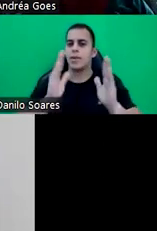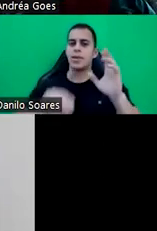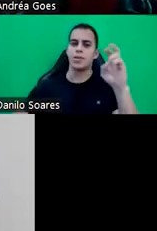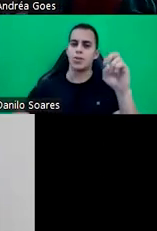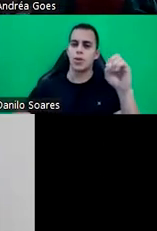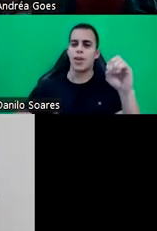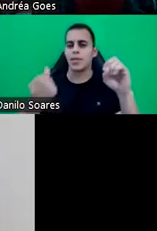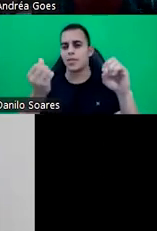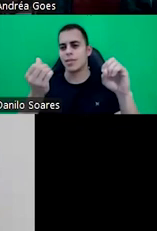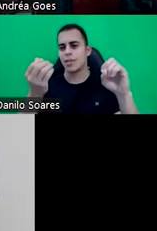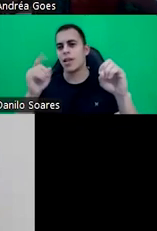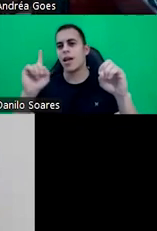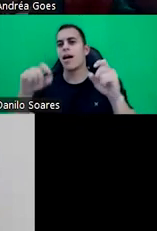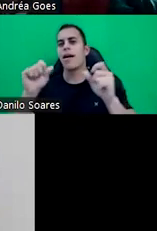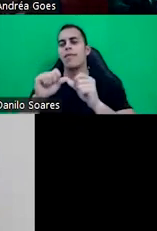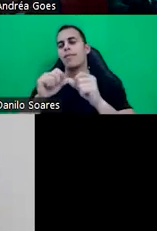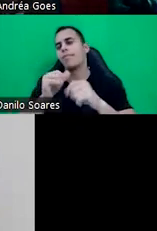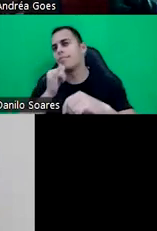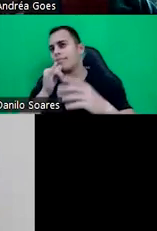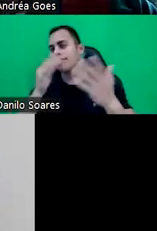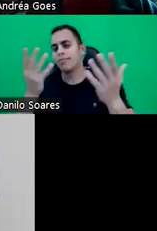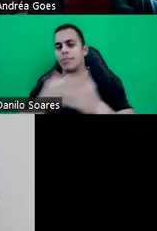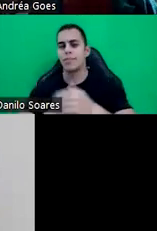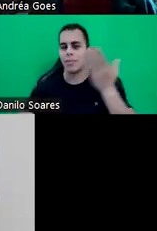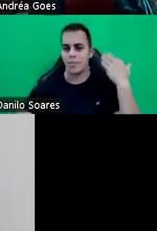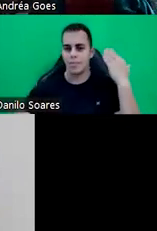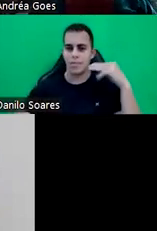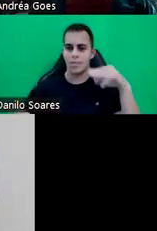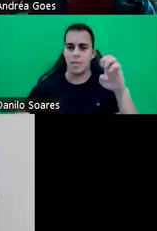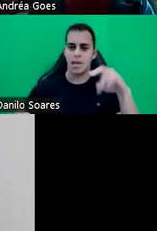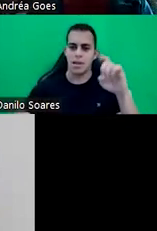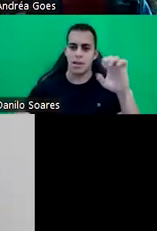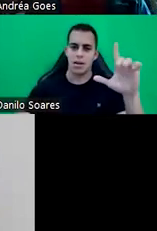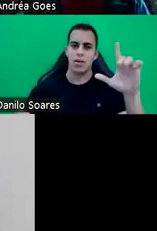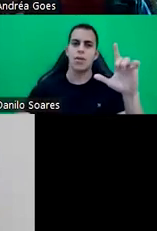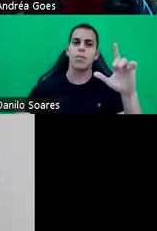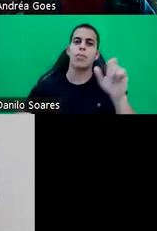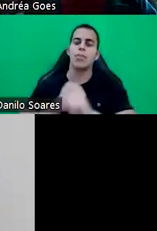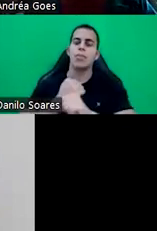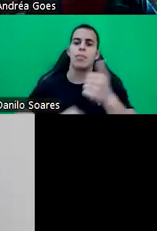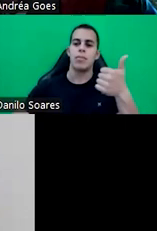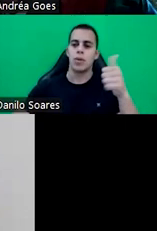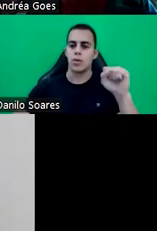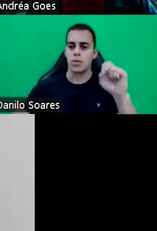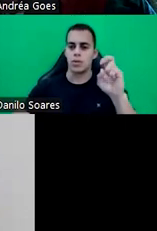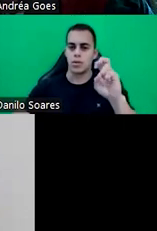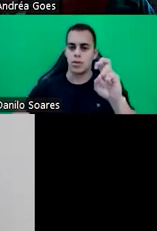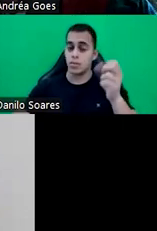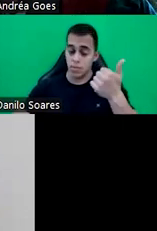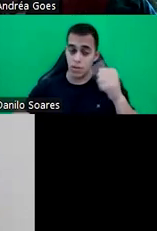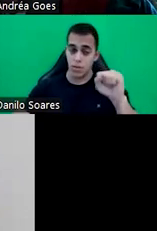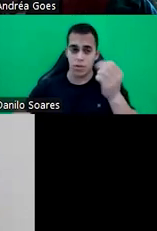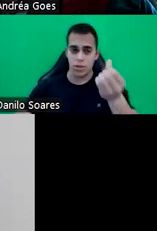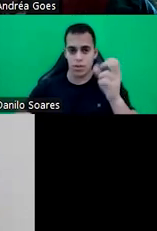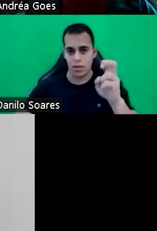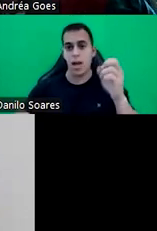fazendo Bom, desde Mendel, desde 1865, aqui na década de 60, né, já 1900, no